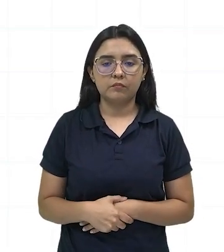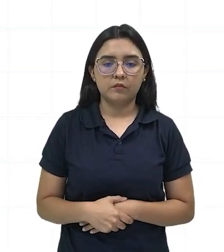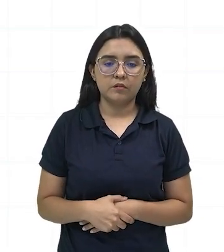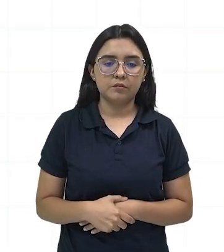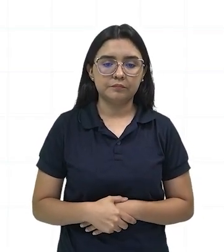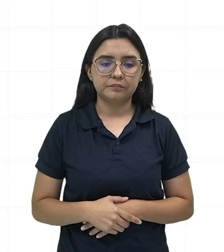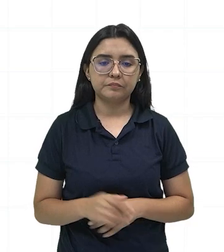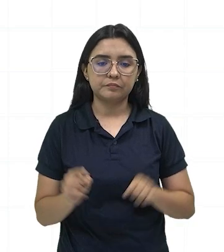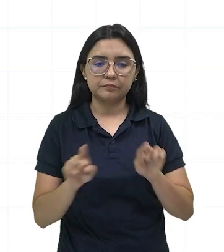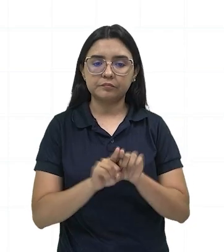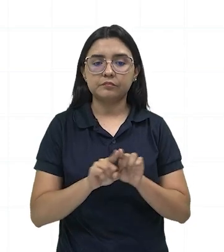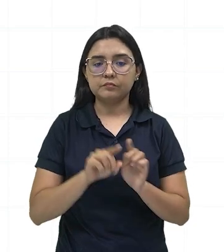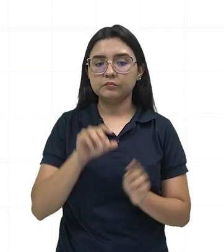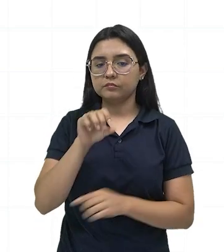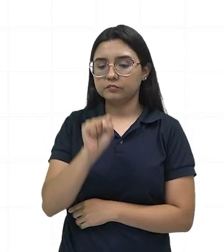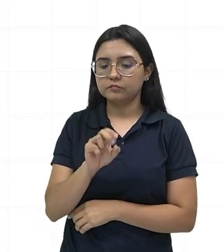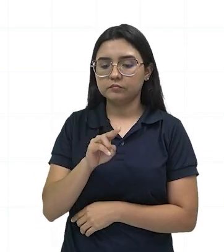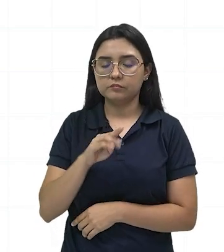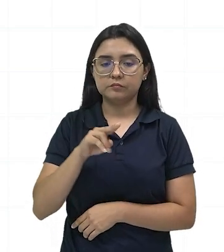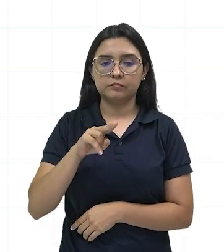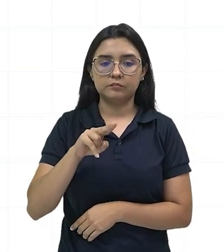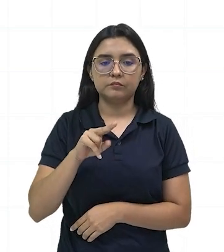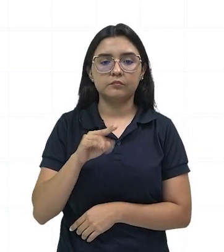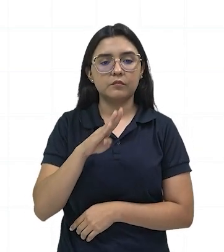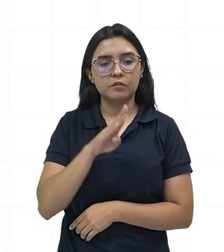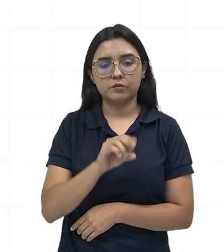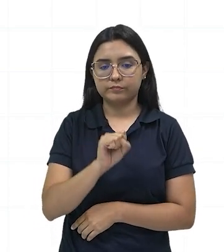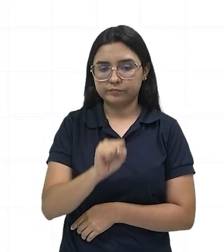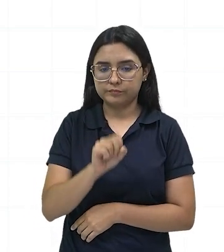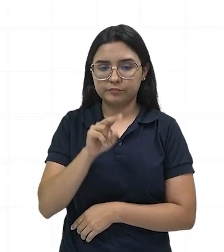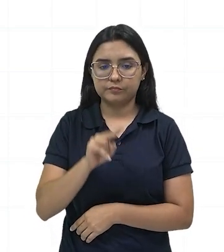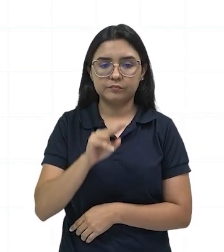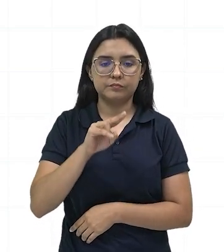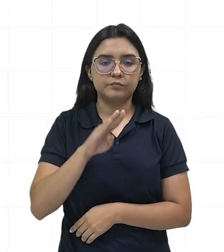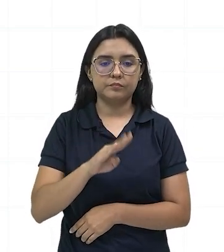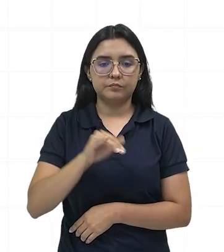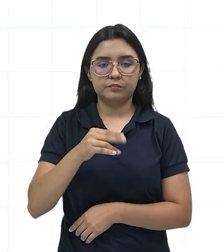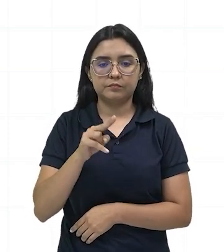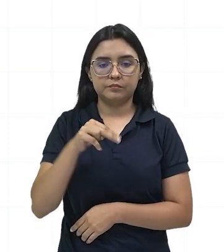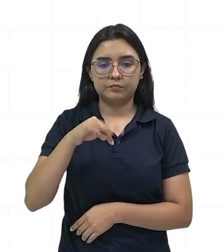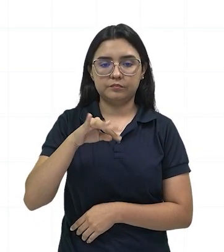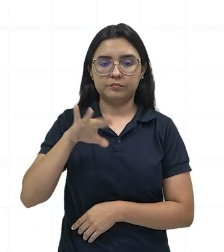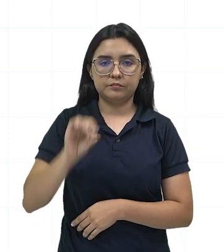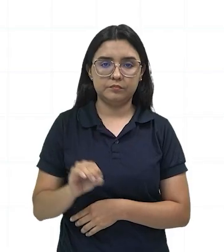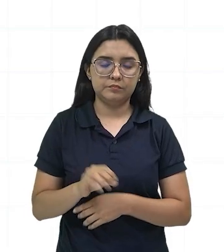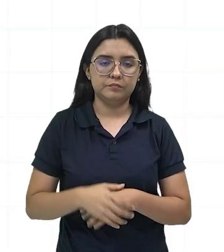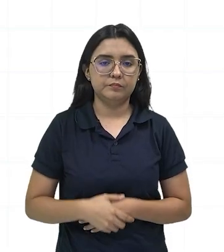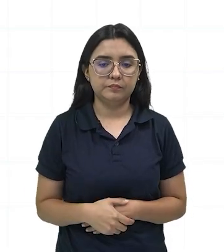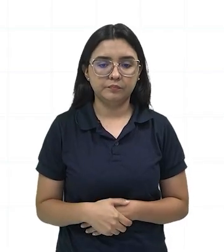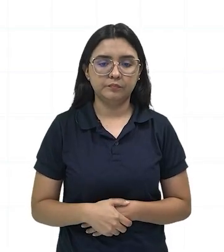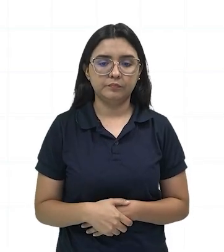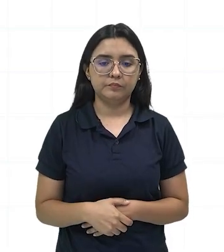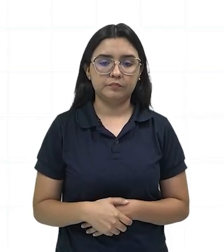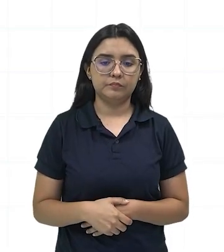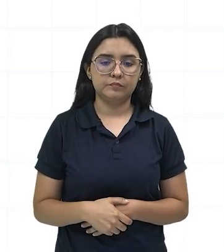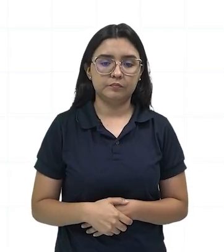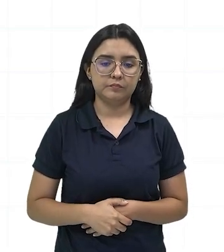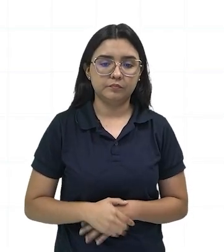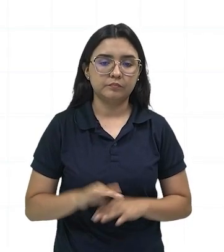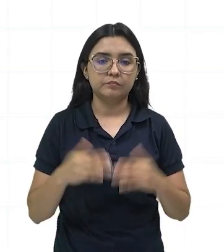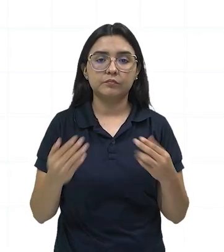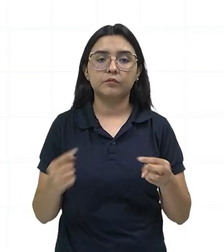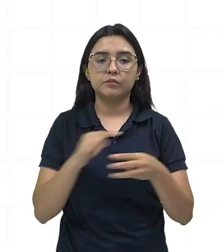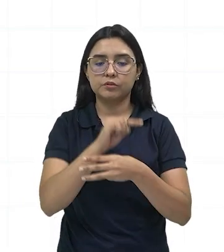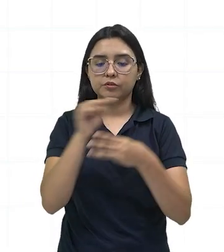do subjuntivo, que eu recicle, e no imperativo, na ordem, recicle o lixo. E o que são